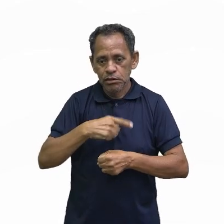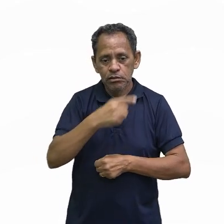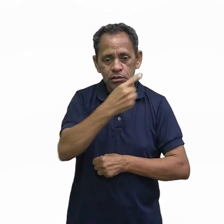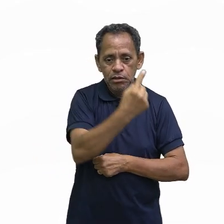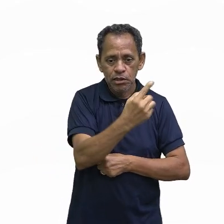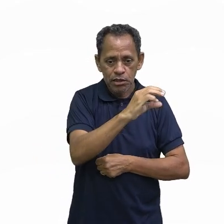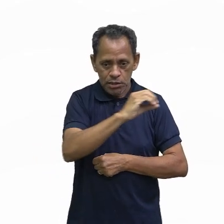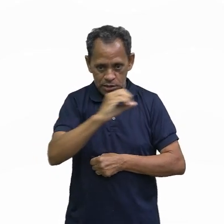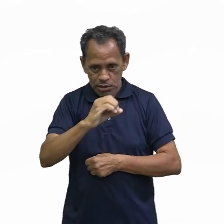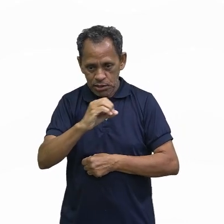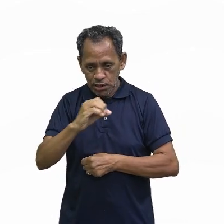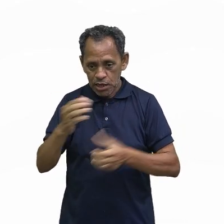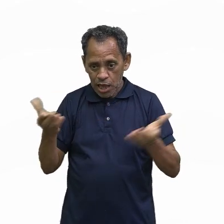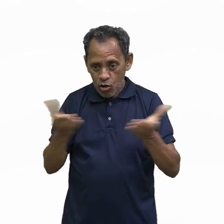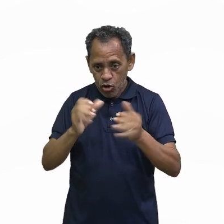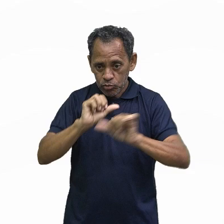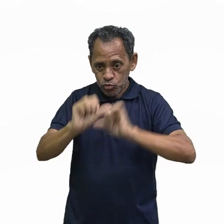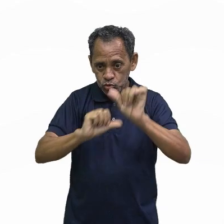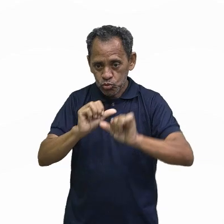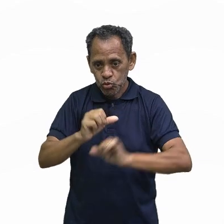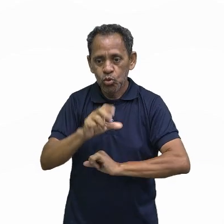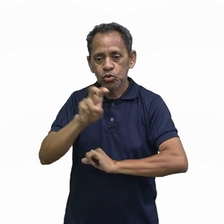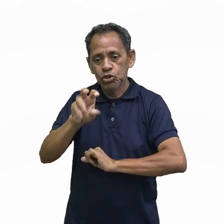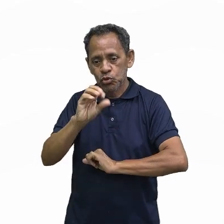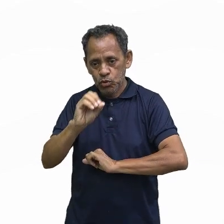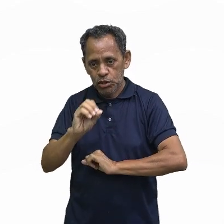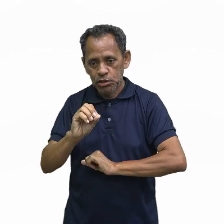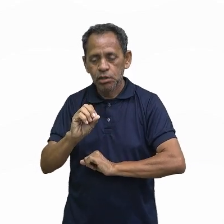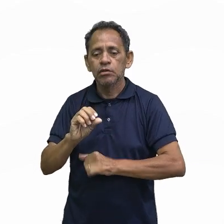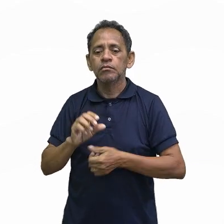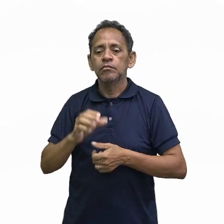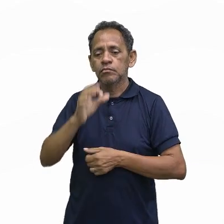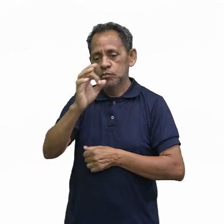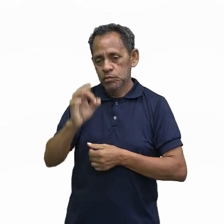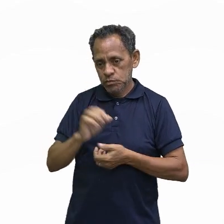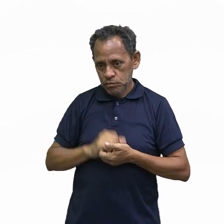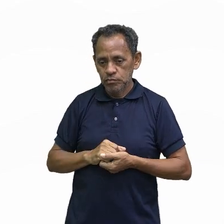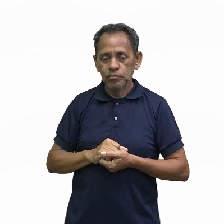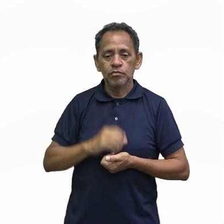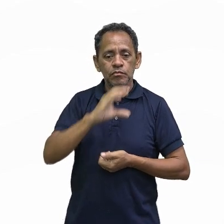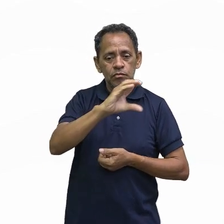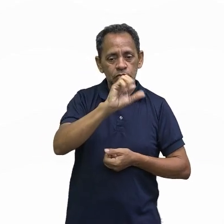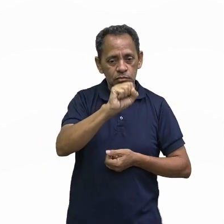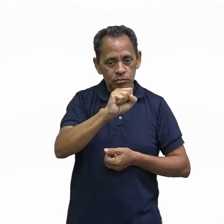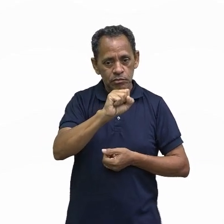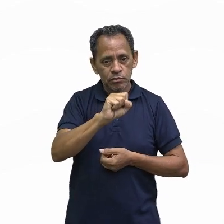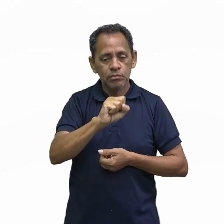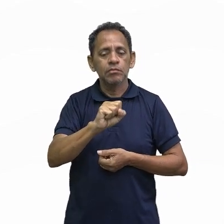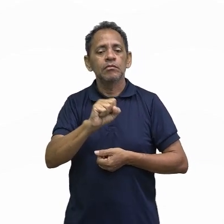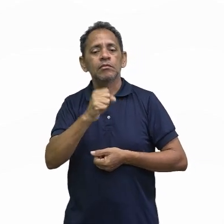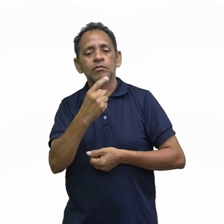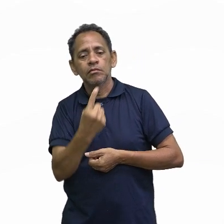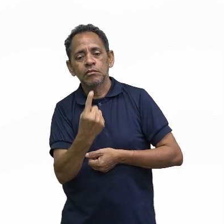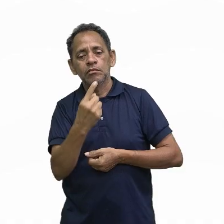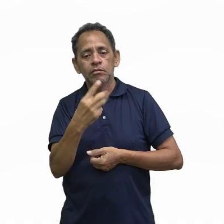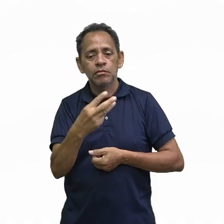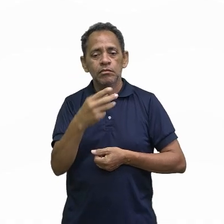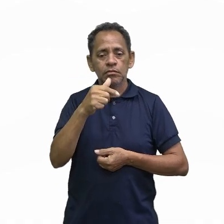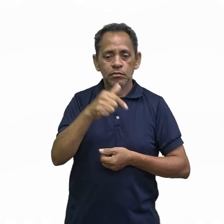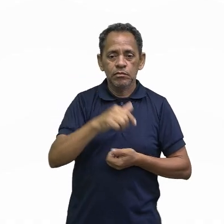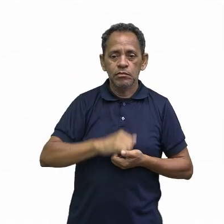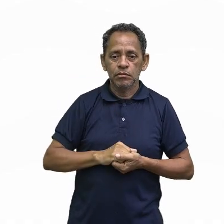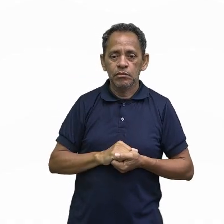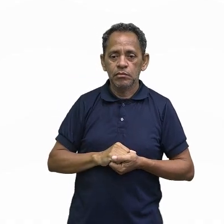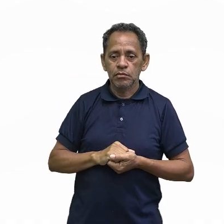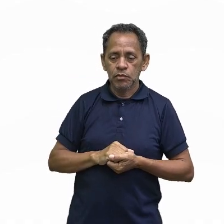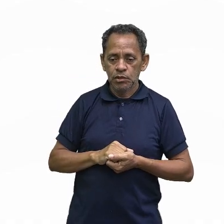apenas 50%, né, 50 unidades desse Césio-137. Já quando a gente